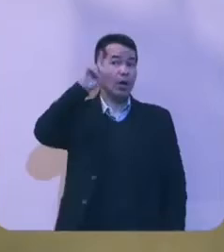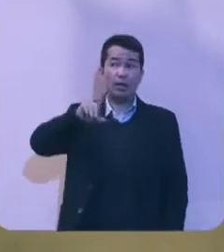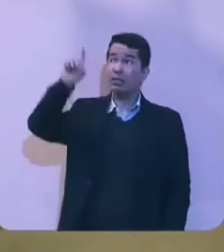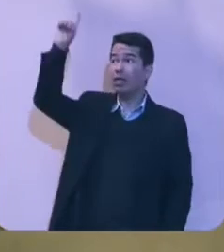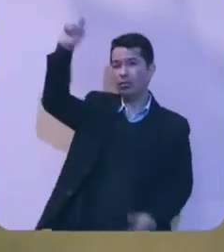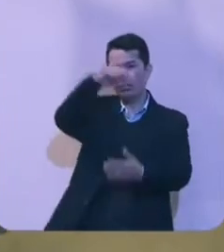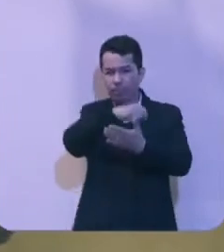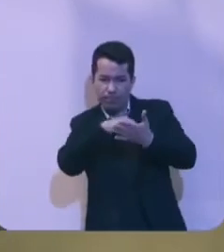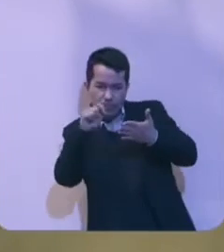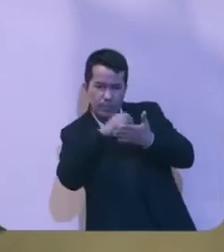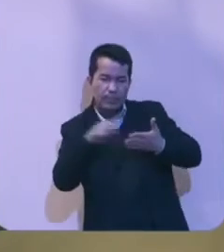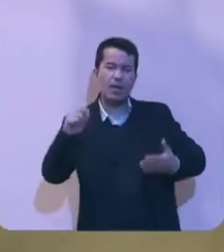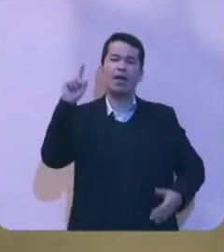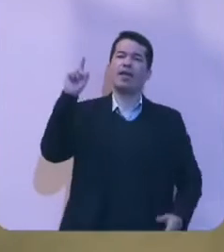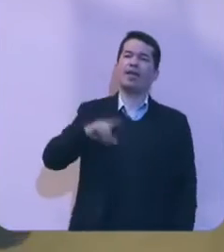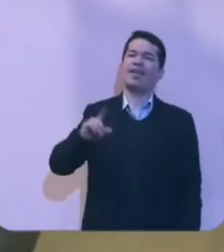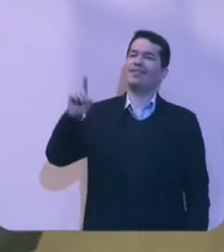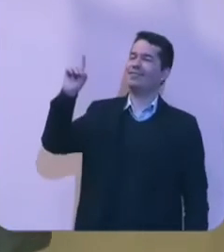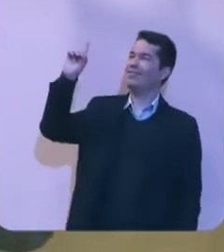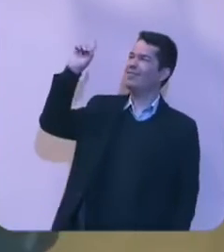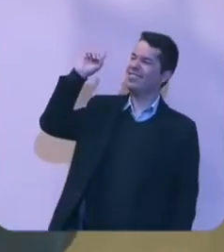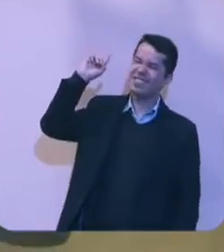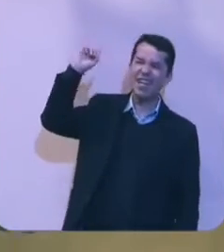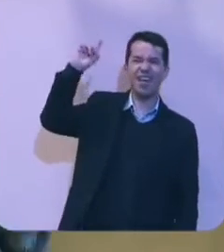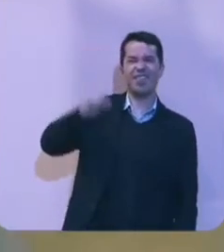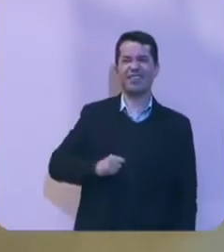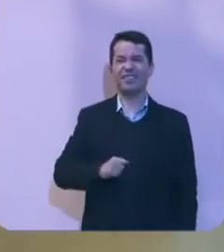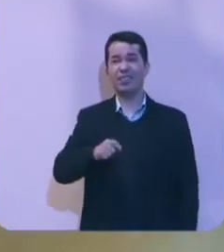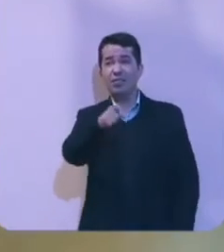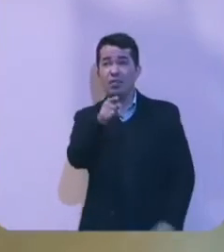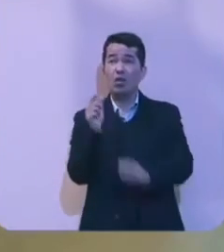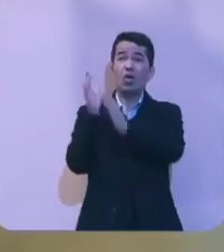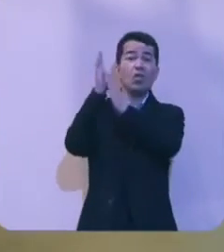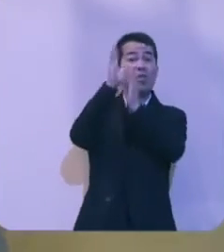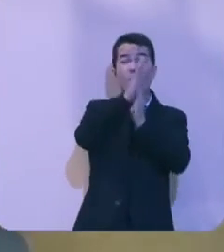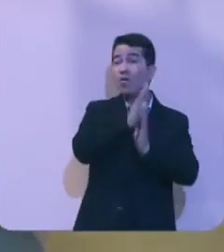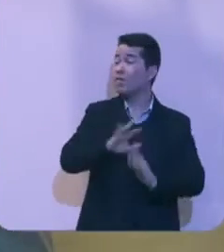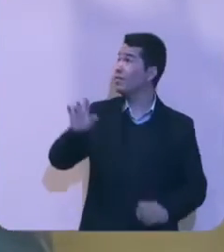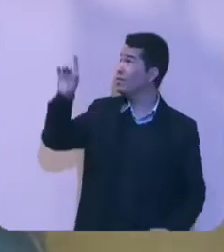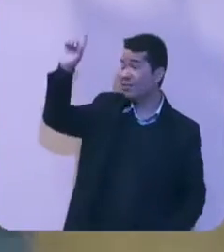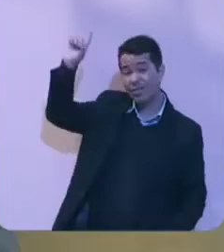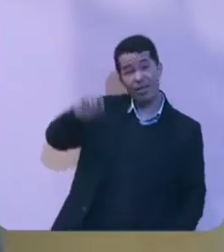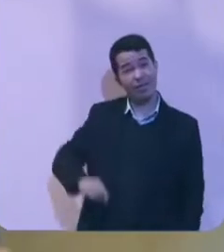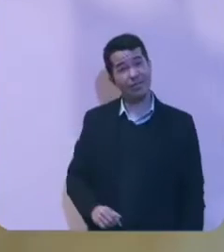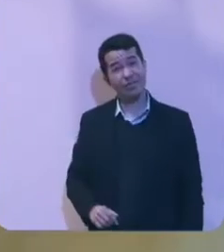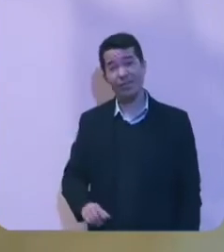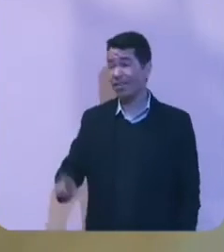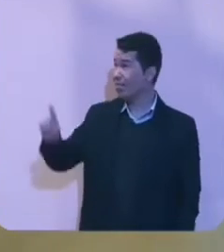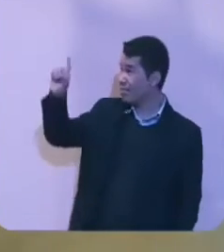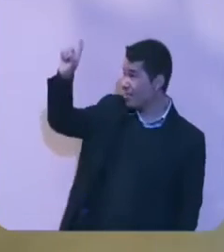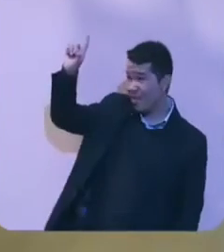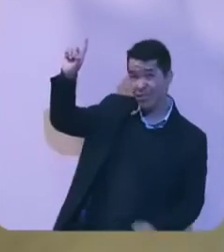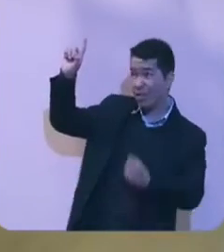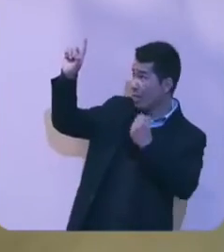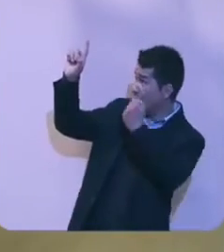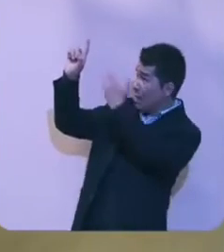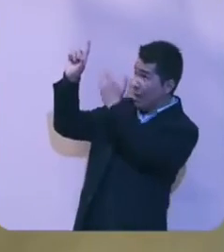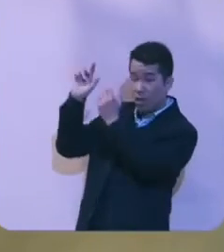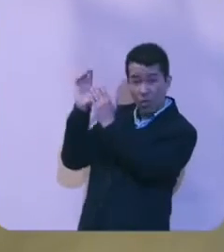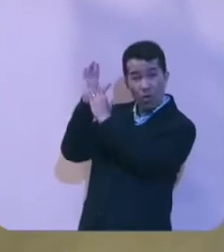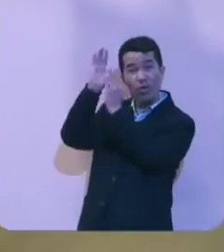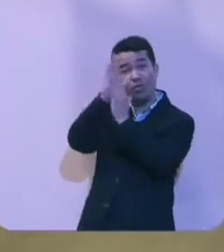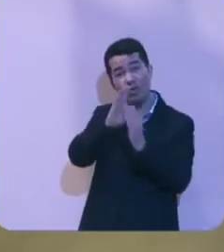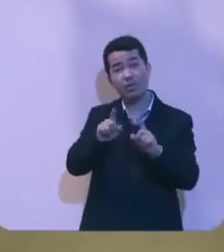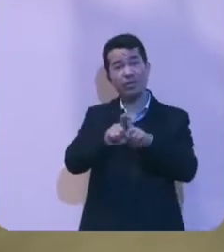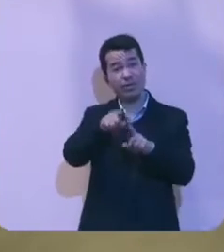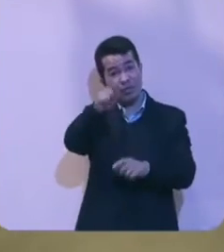batalha, mas o final da história quem escreve é Ele. Então louve ao Senhor por isso. Louve-o pela fé, porque